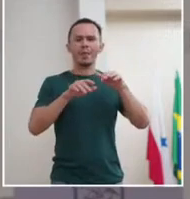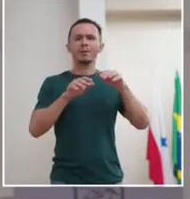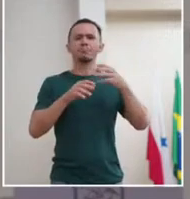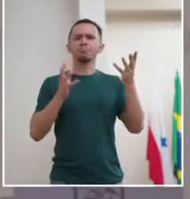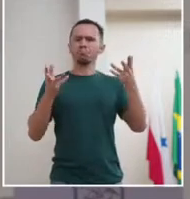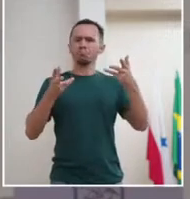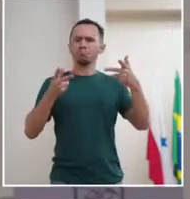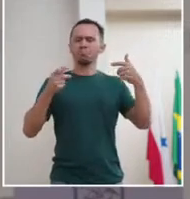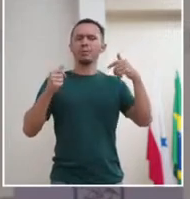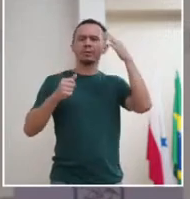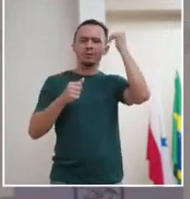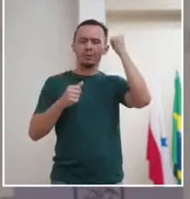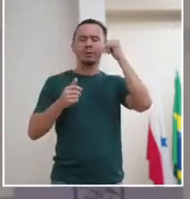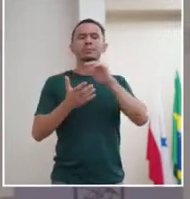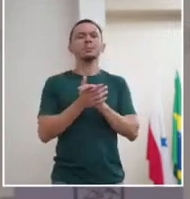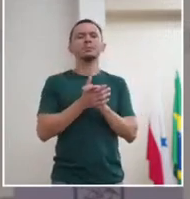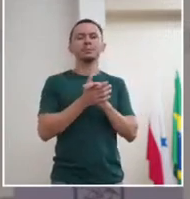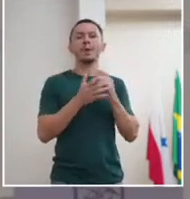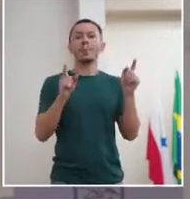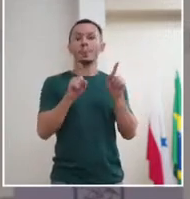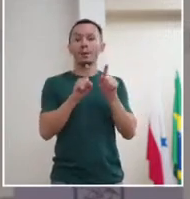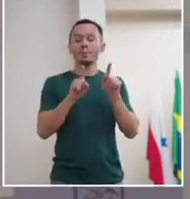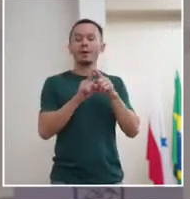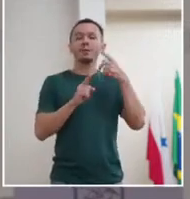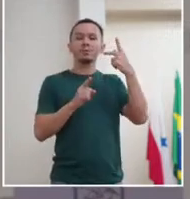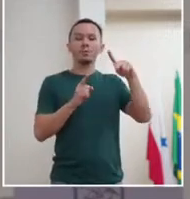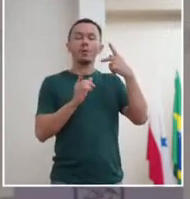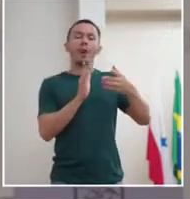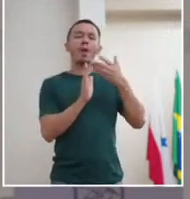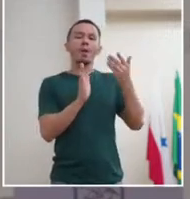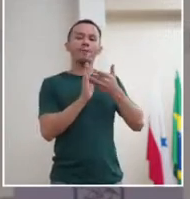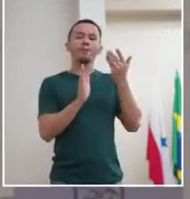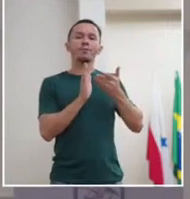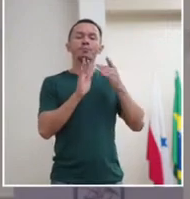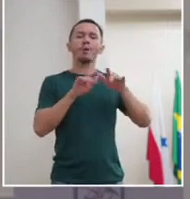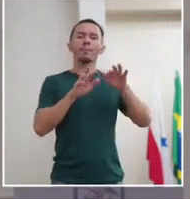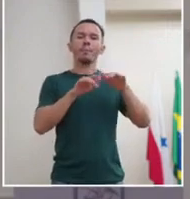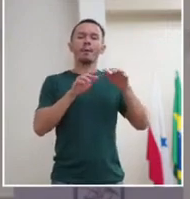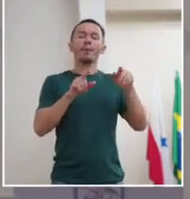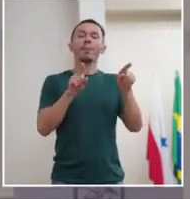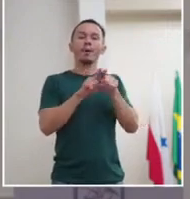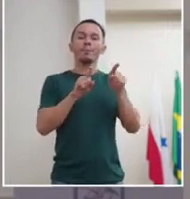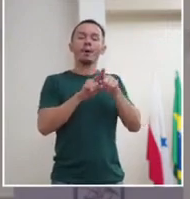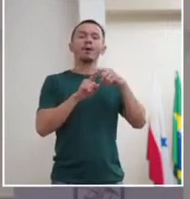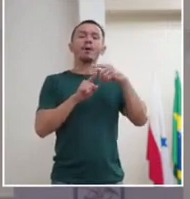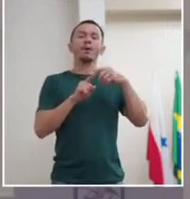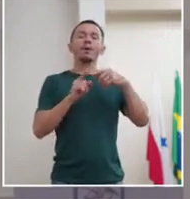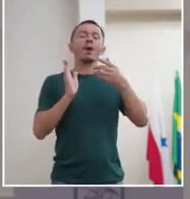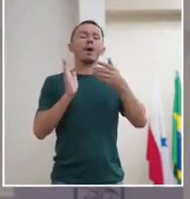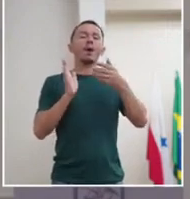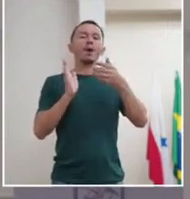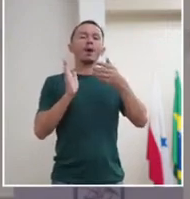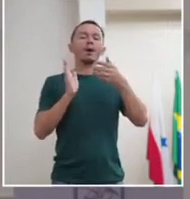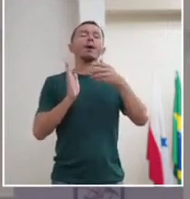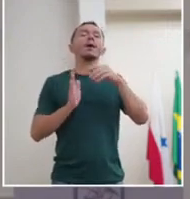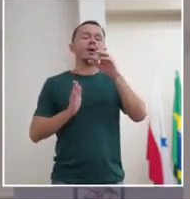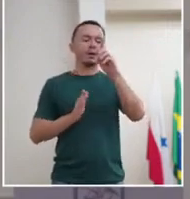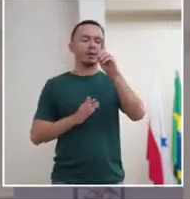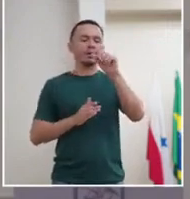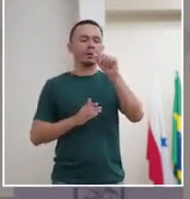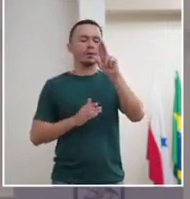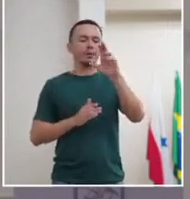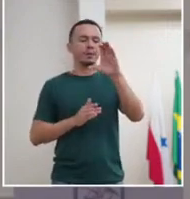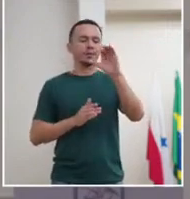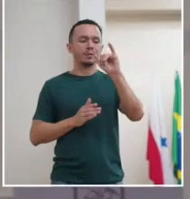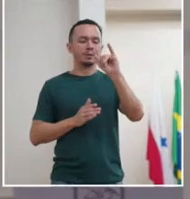não só datilografado toda a sua própria obra, mas também a obra de seu marido, o antropólogo e político brasileiro Darcy Ribeiro, com quem